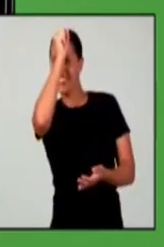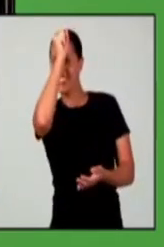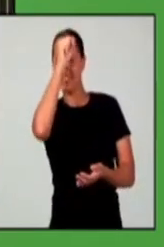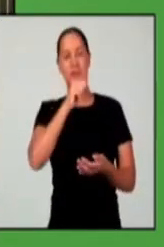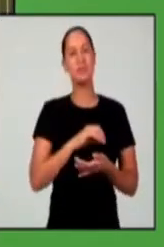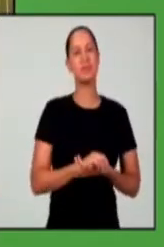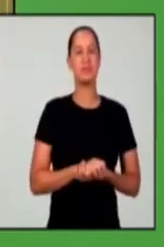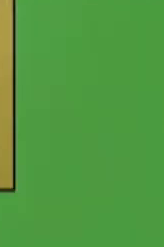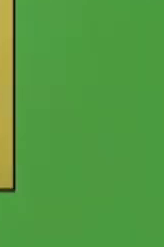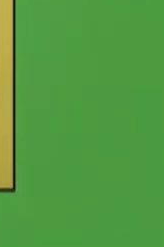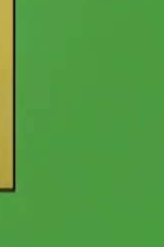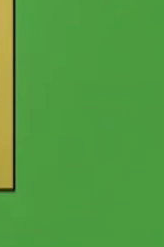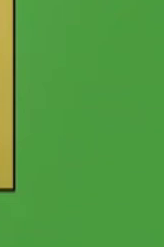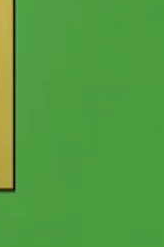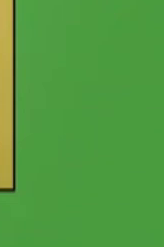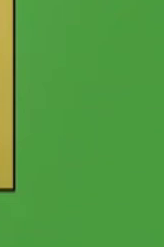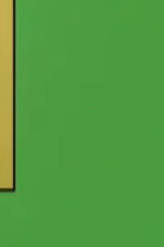começando.